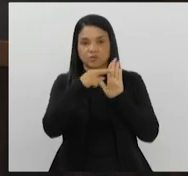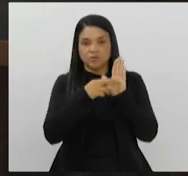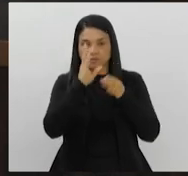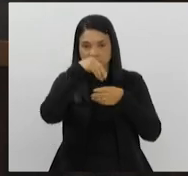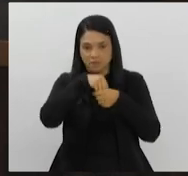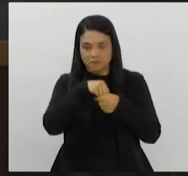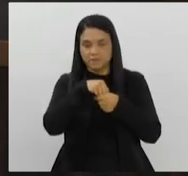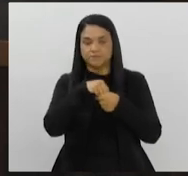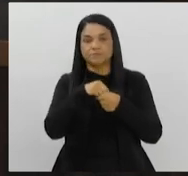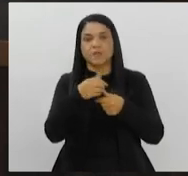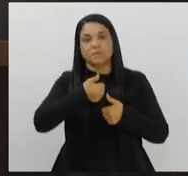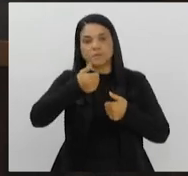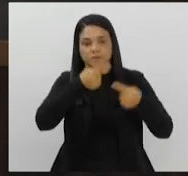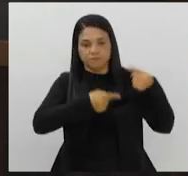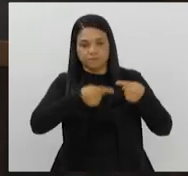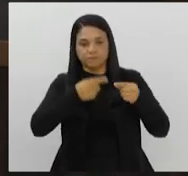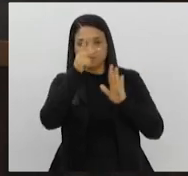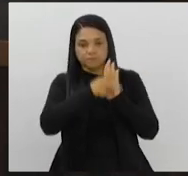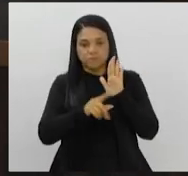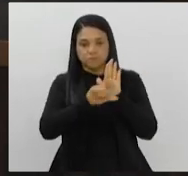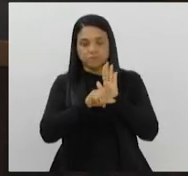discussão, projeto de lei